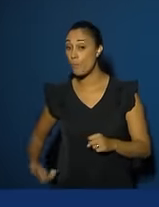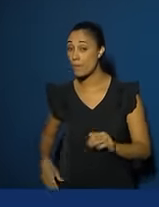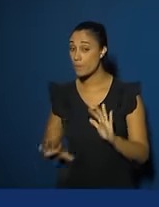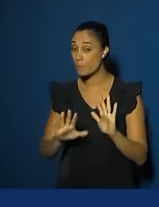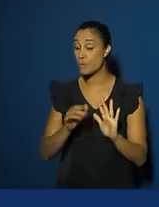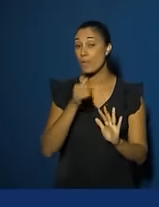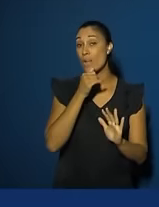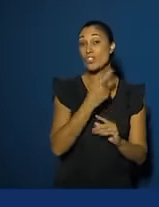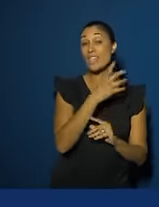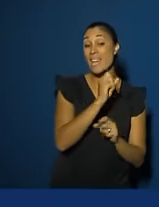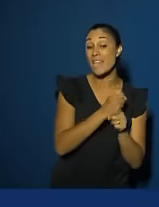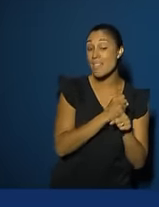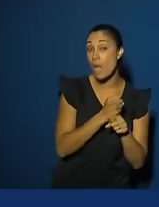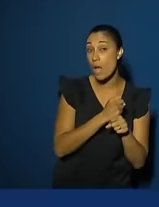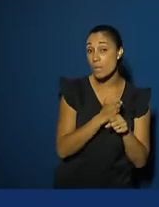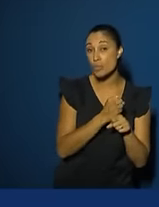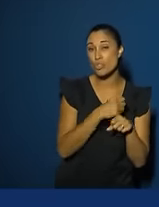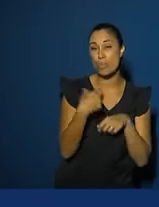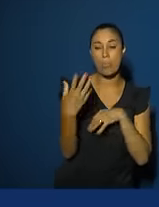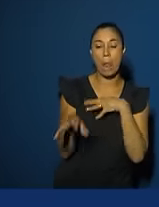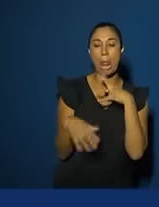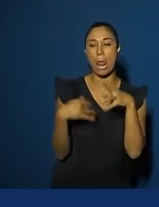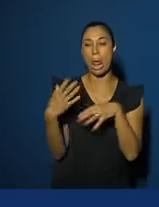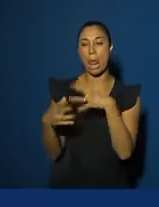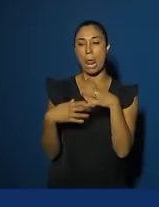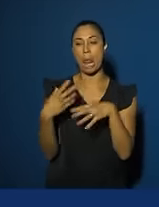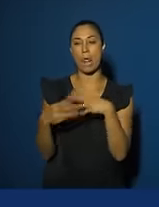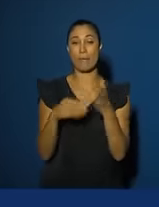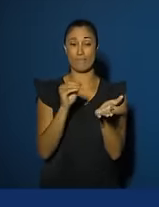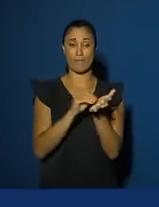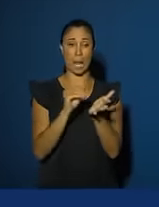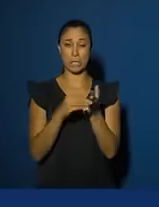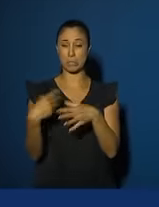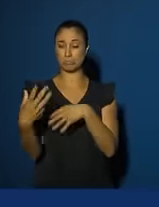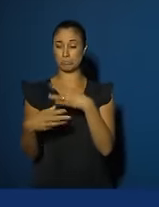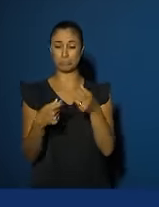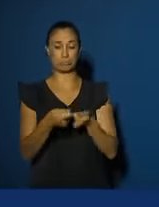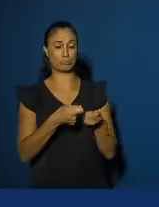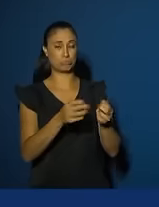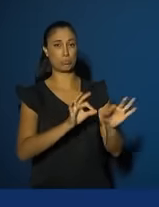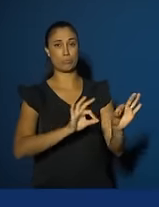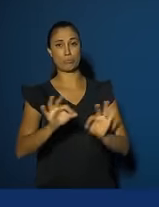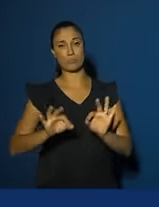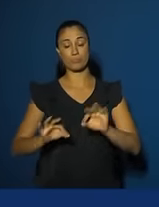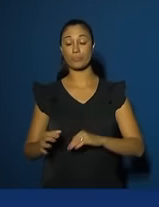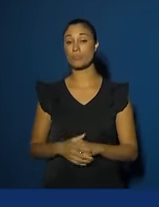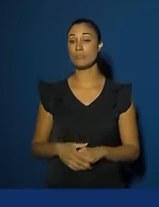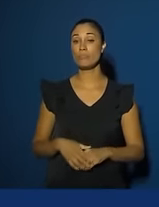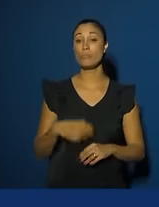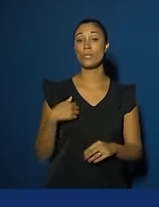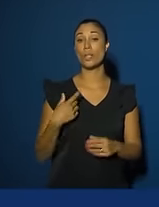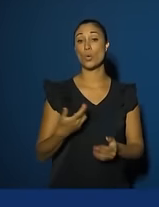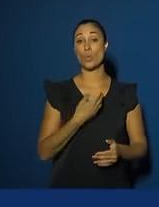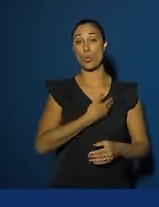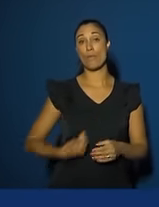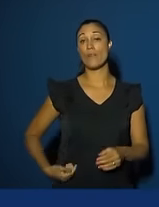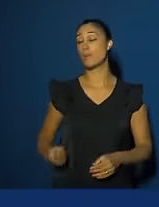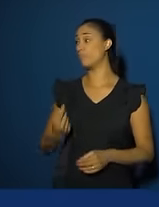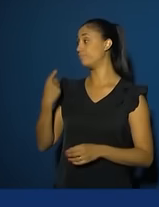falando de uma década de desorganização a desoneração da folha começou lá atrás no governo nosso